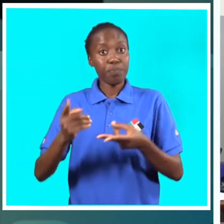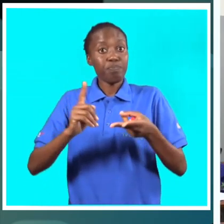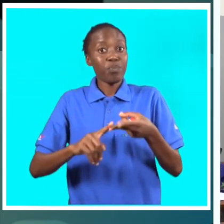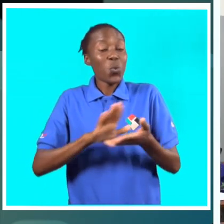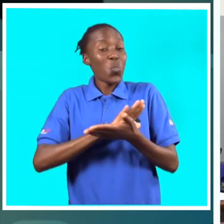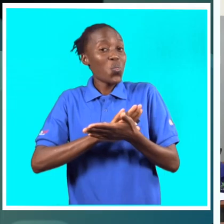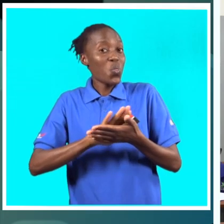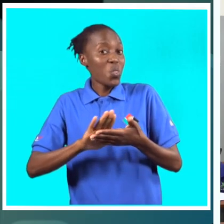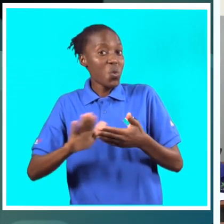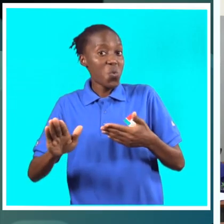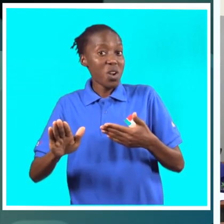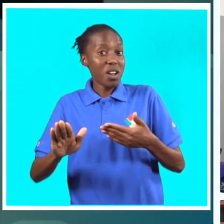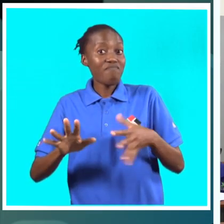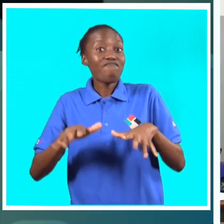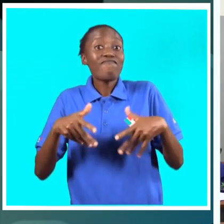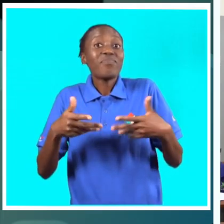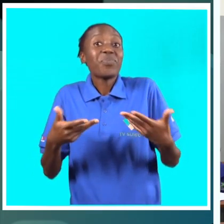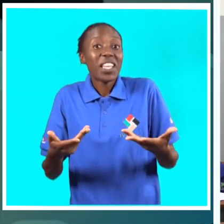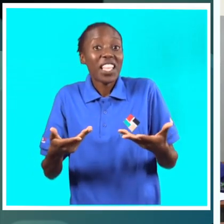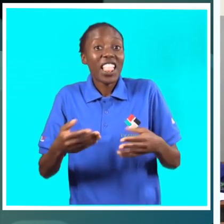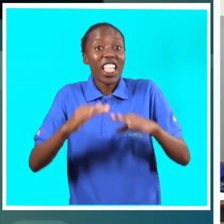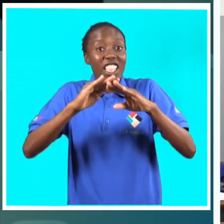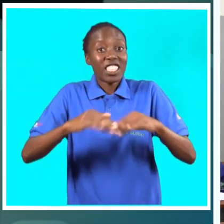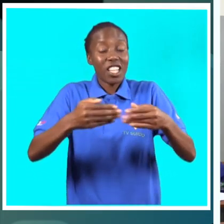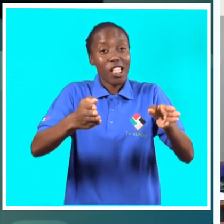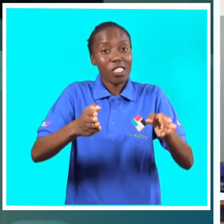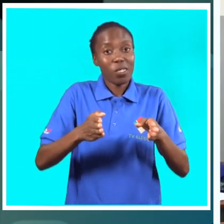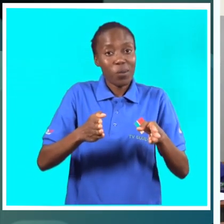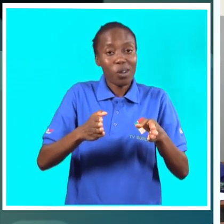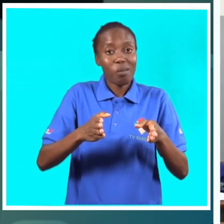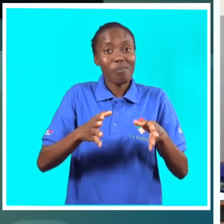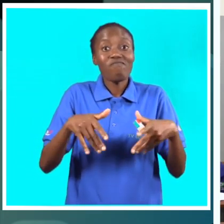Os formandos dizem-se preparados para estudar com surdos.